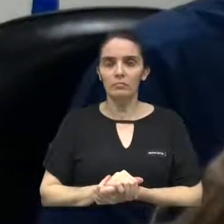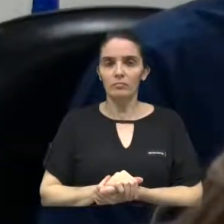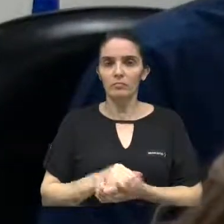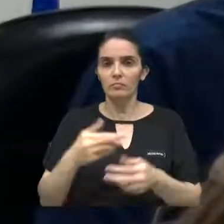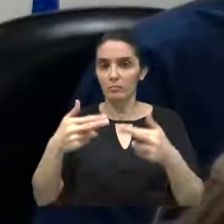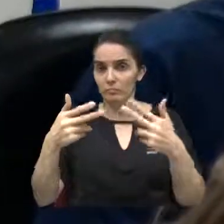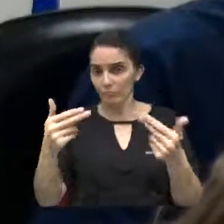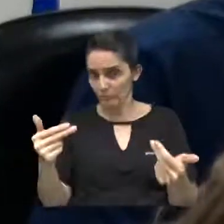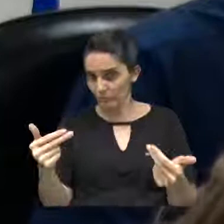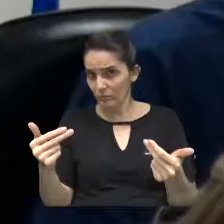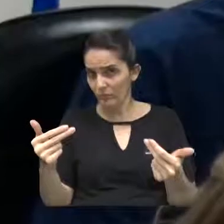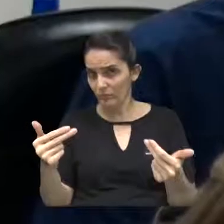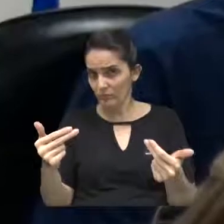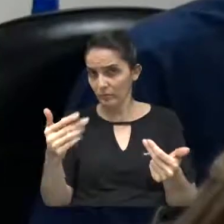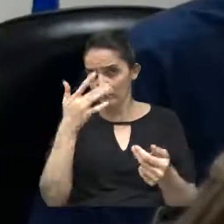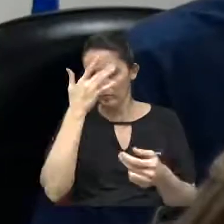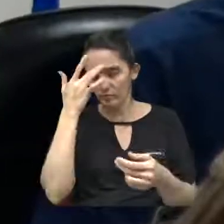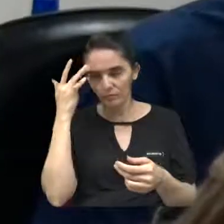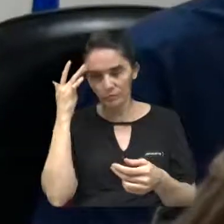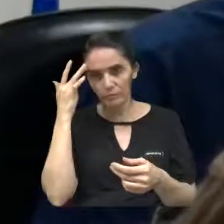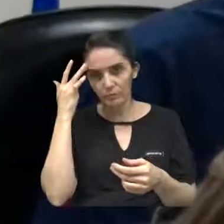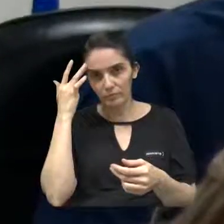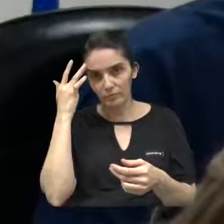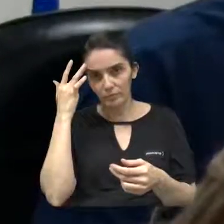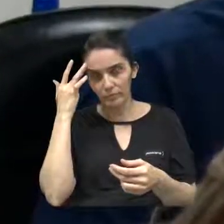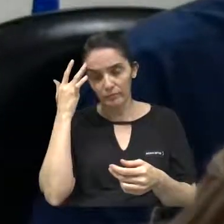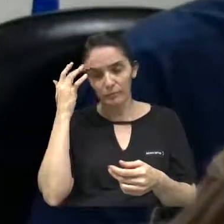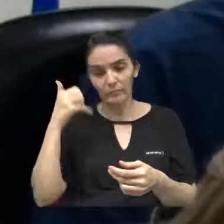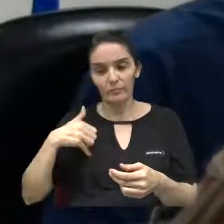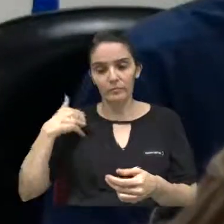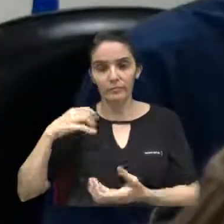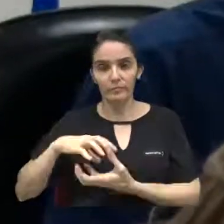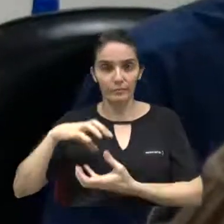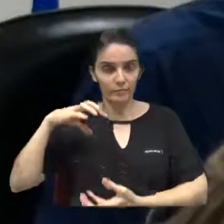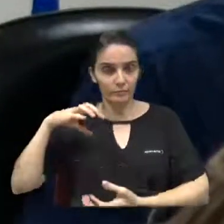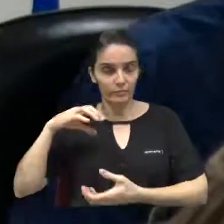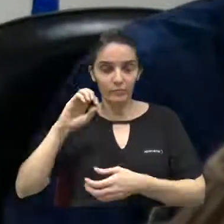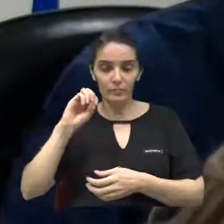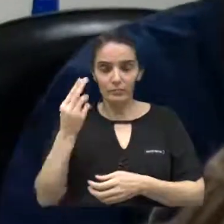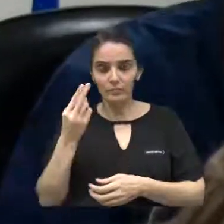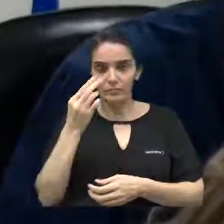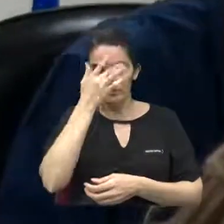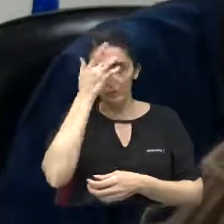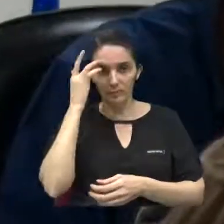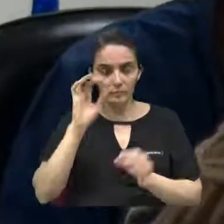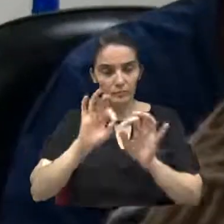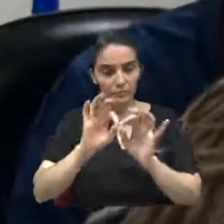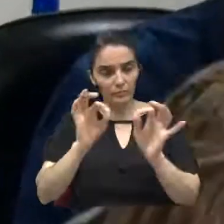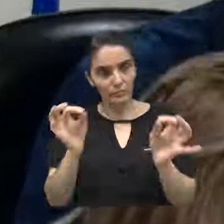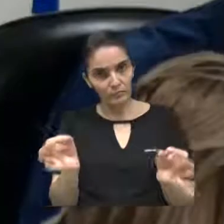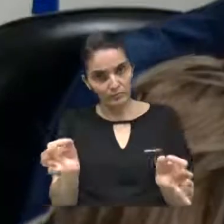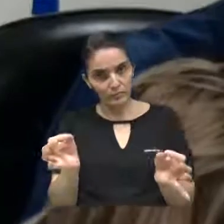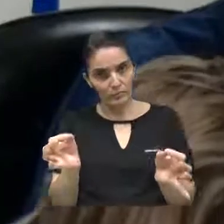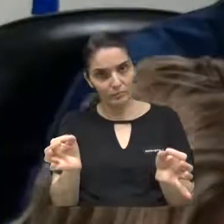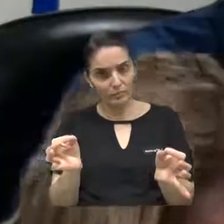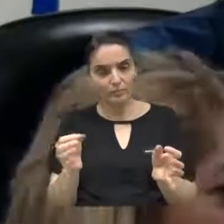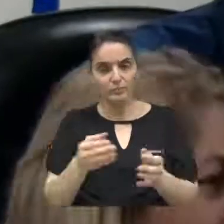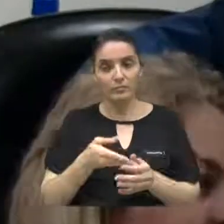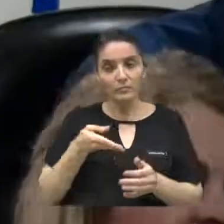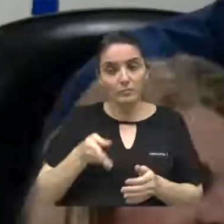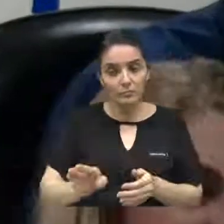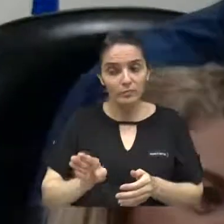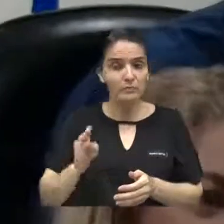Muitos idosos, muitas pessoas menos esclarecidas que vão ao